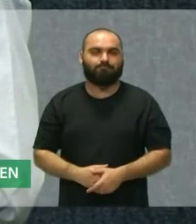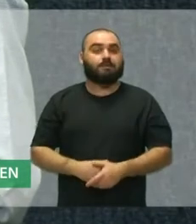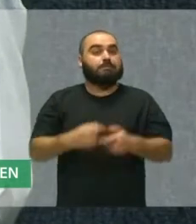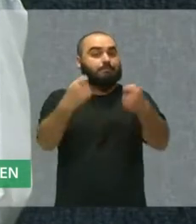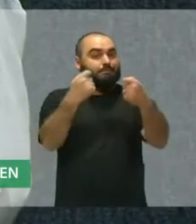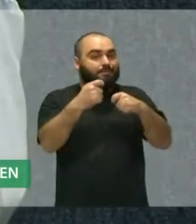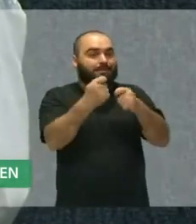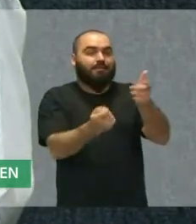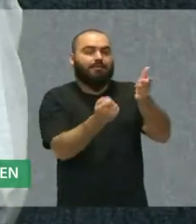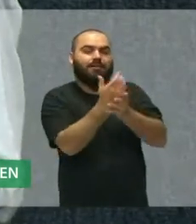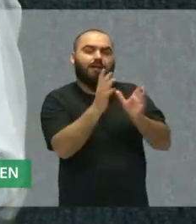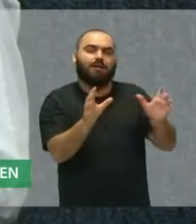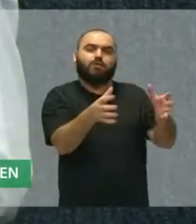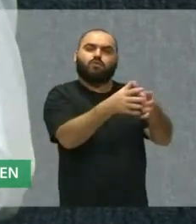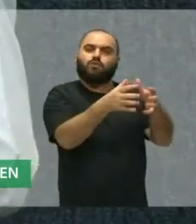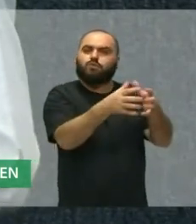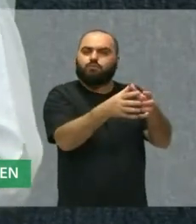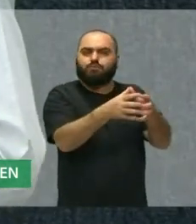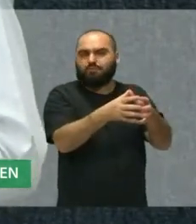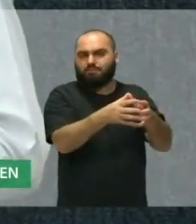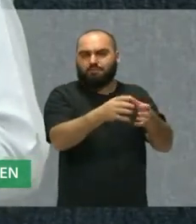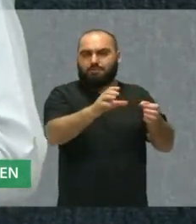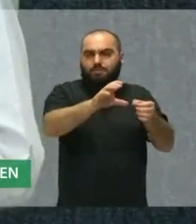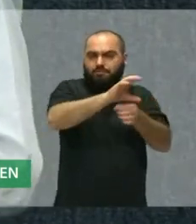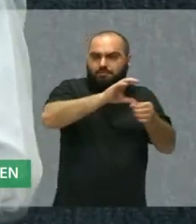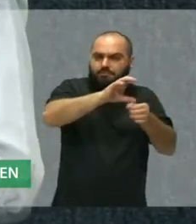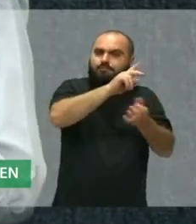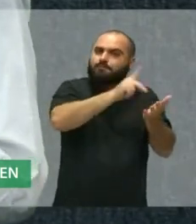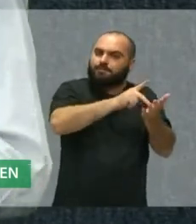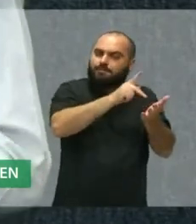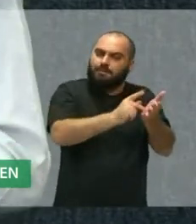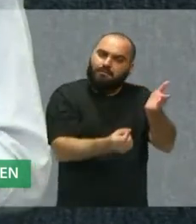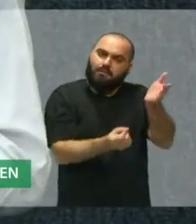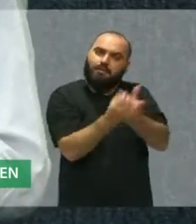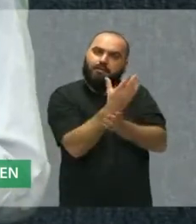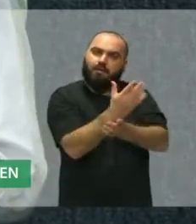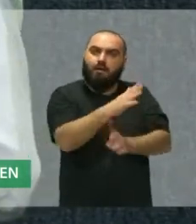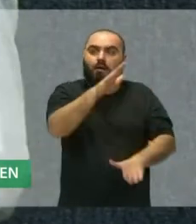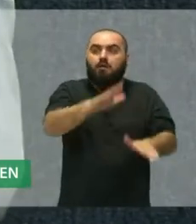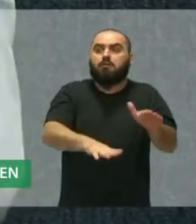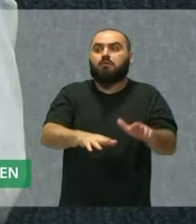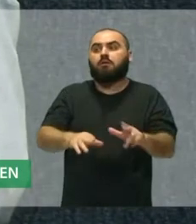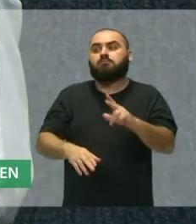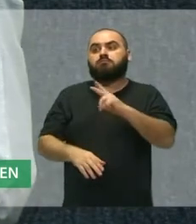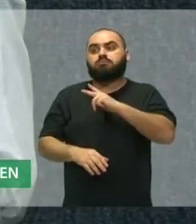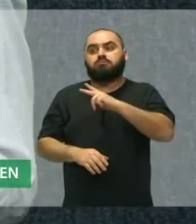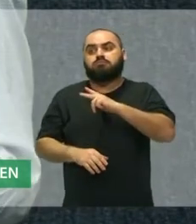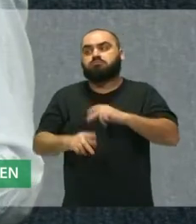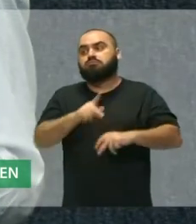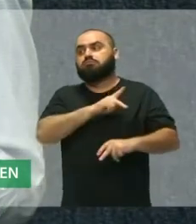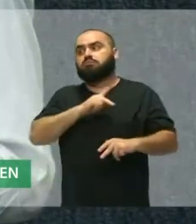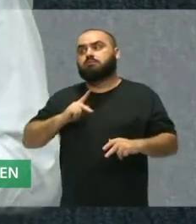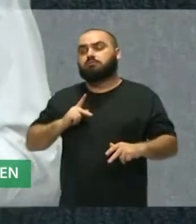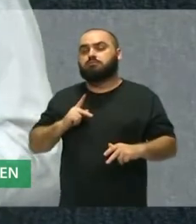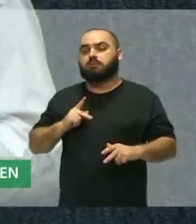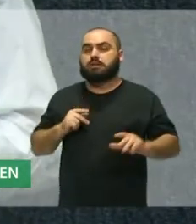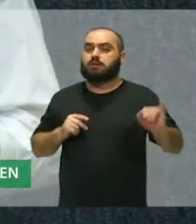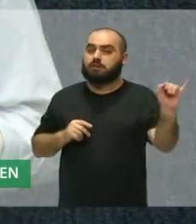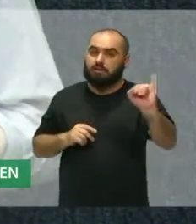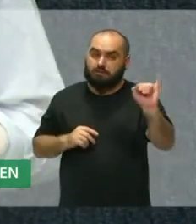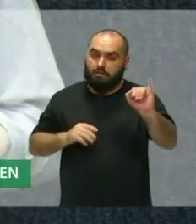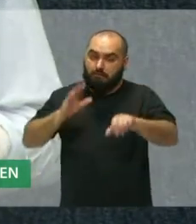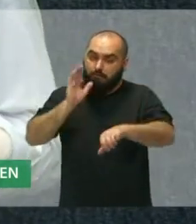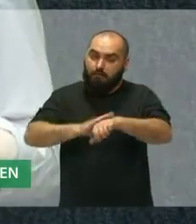essa comitiva, essa comissão, enfim, como queiram falar. De repente, um público privado, porque, apesar de Itajaí ser o que mais